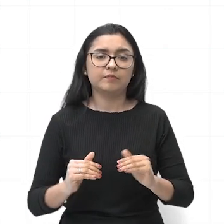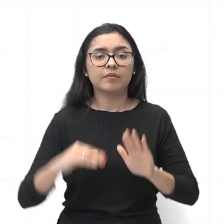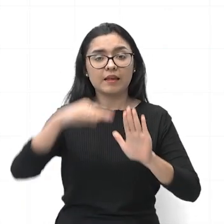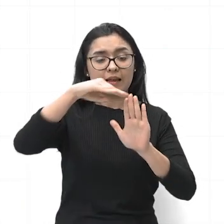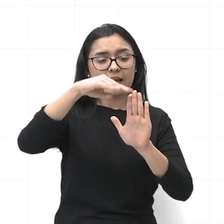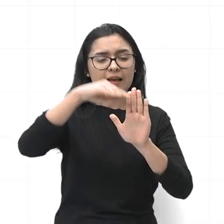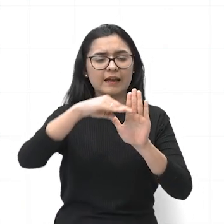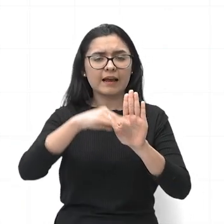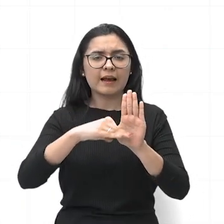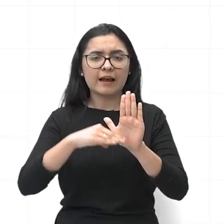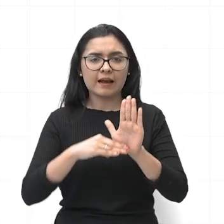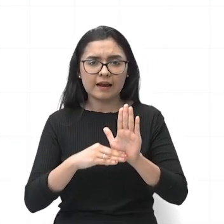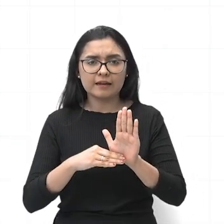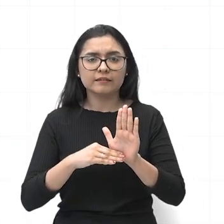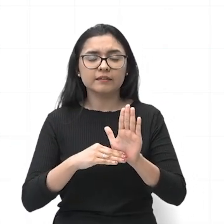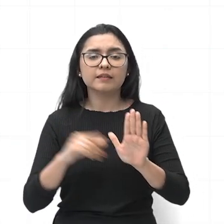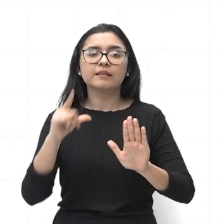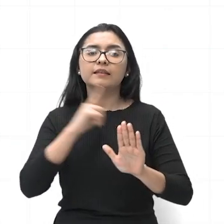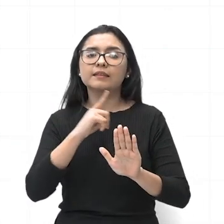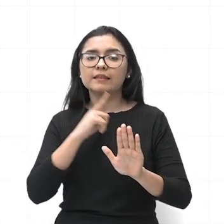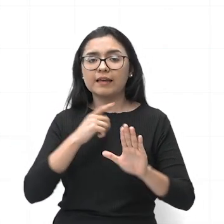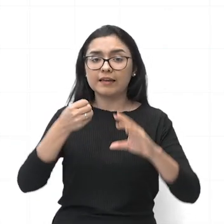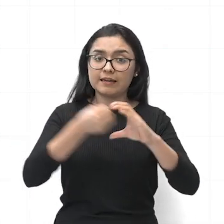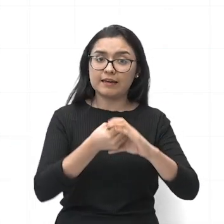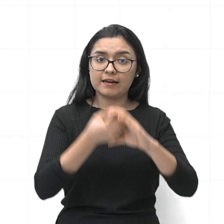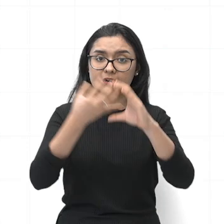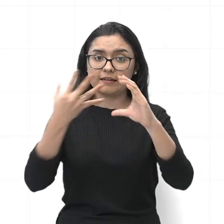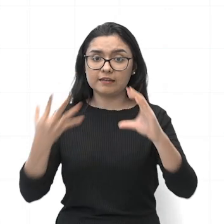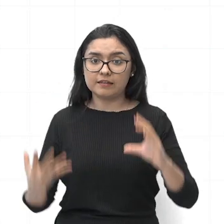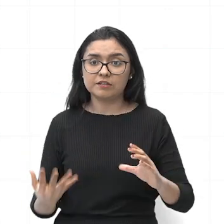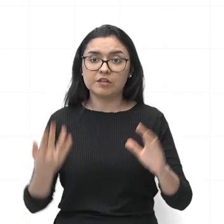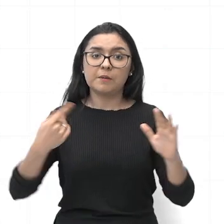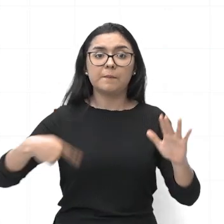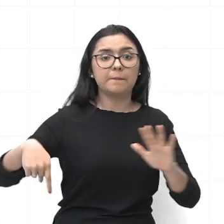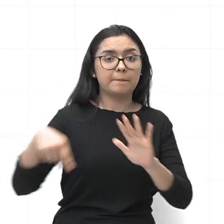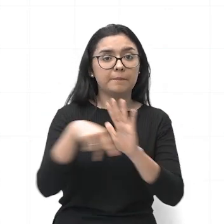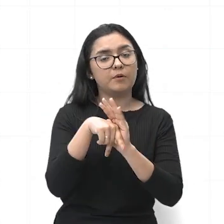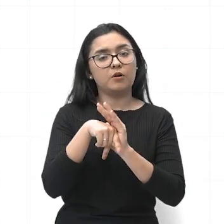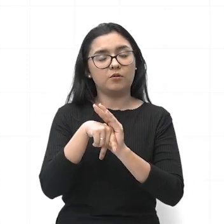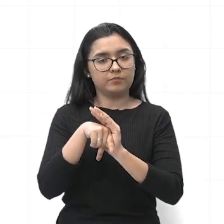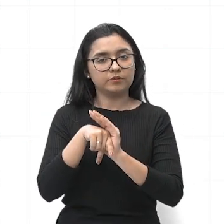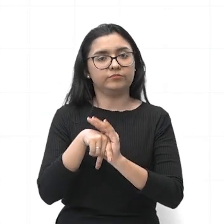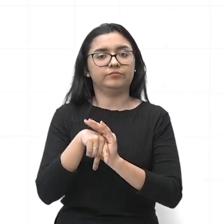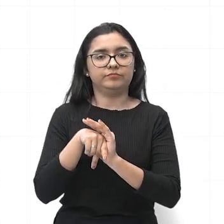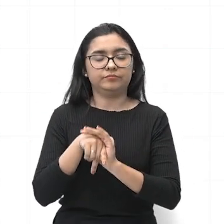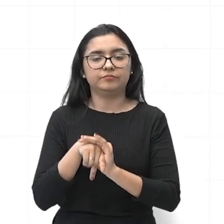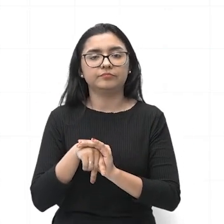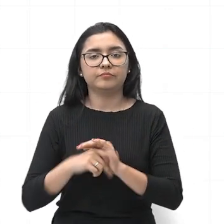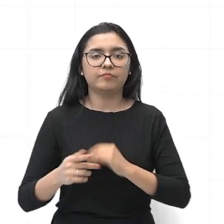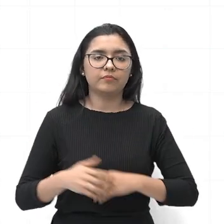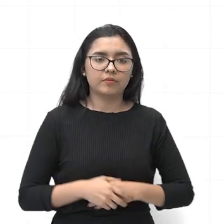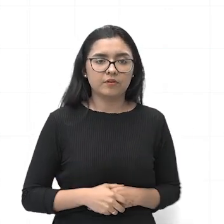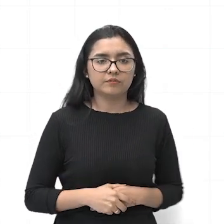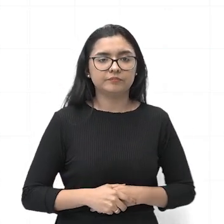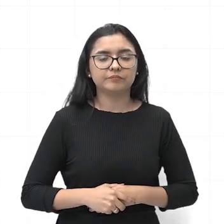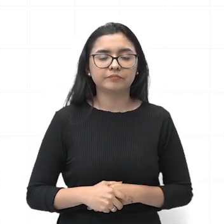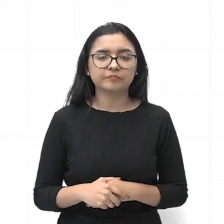cada nível possui características próprias, não existentes em